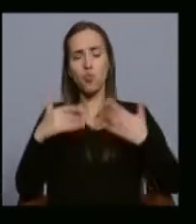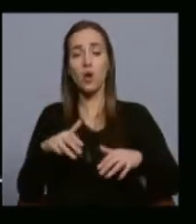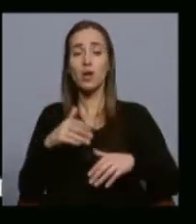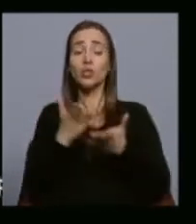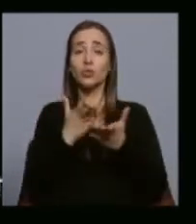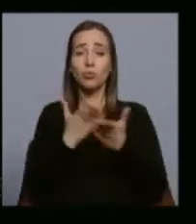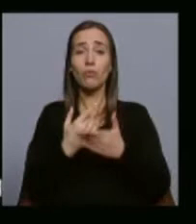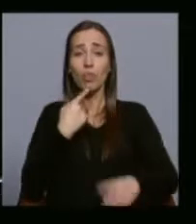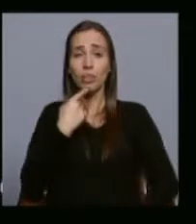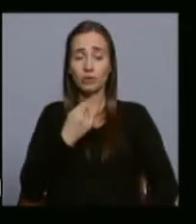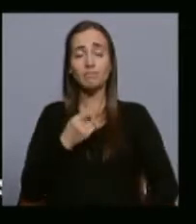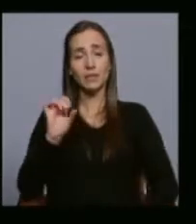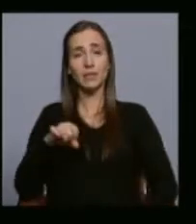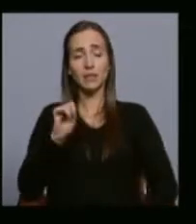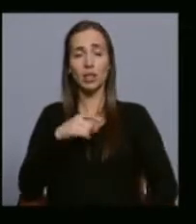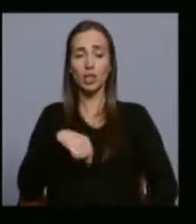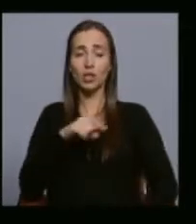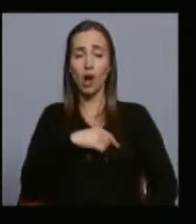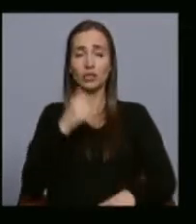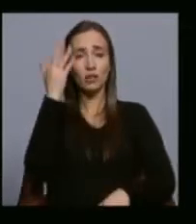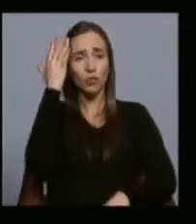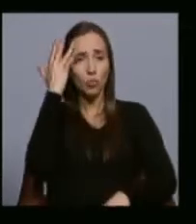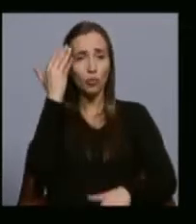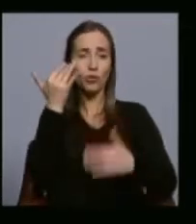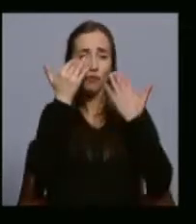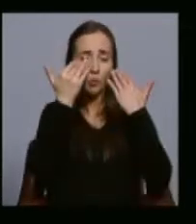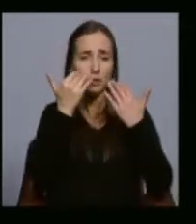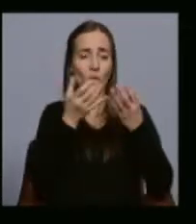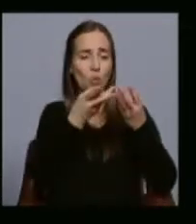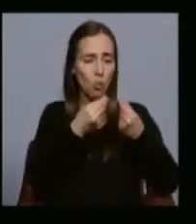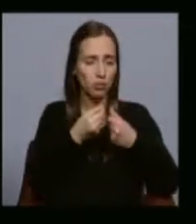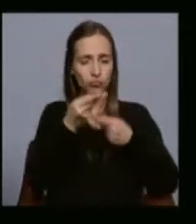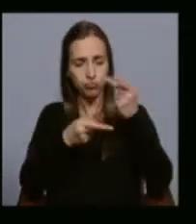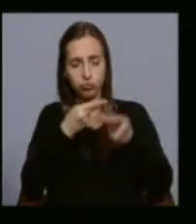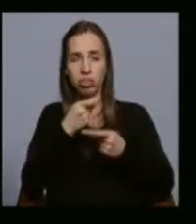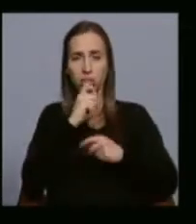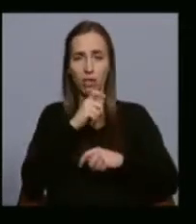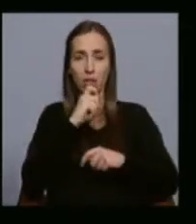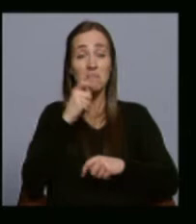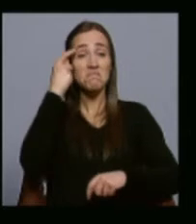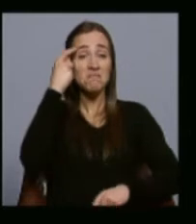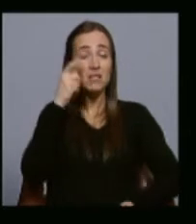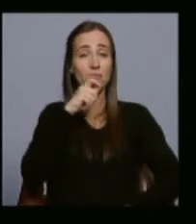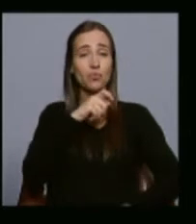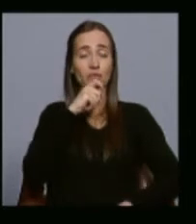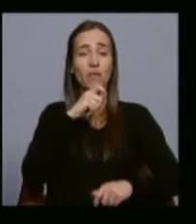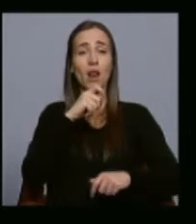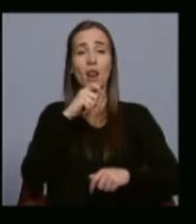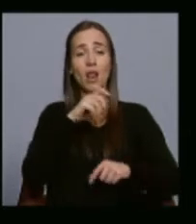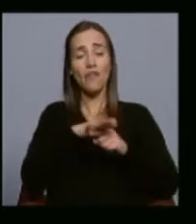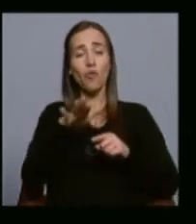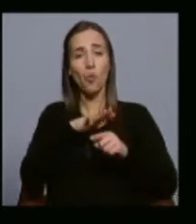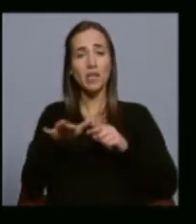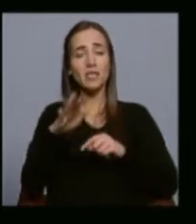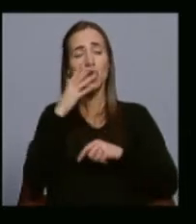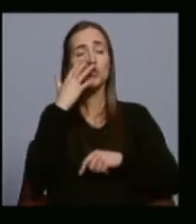que, sim, nós temos aqui dados quantitativos e qualitativos que apontam para uma influência direta no sono e no